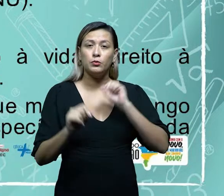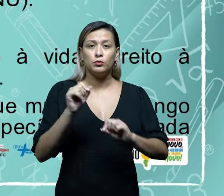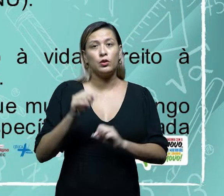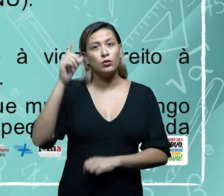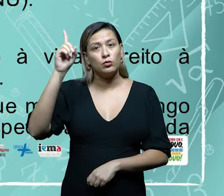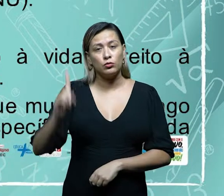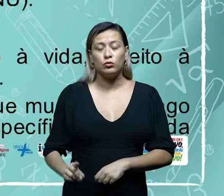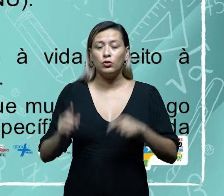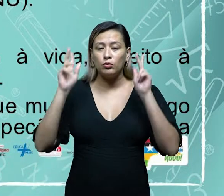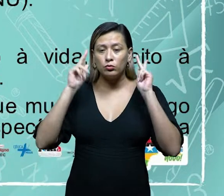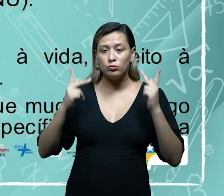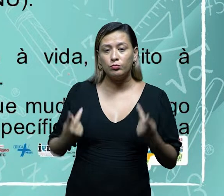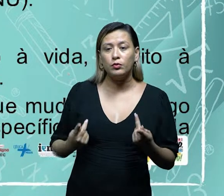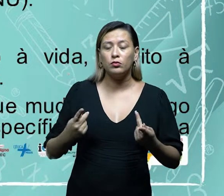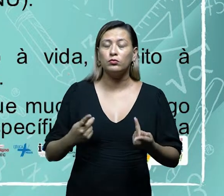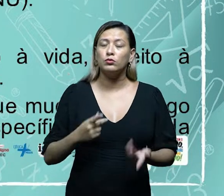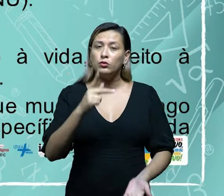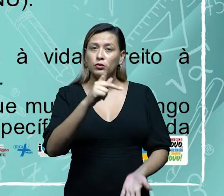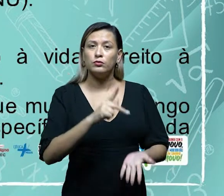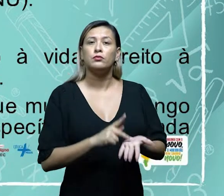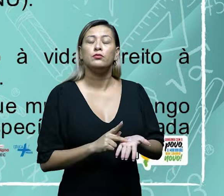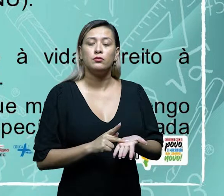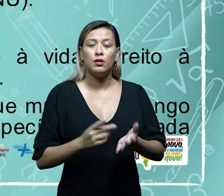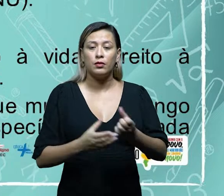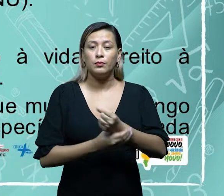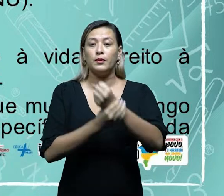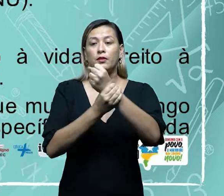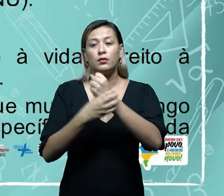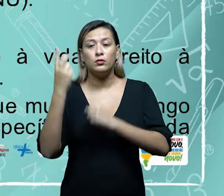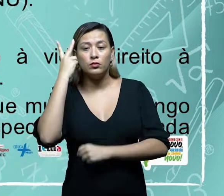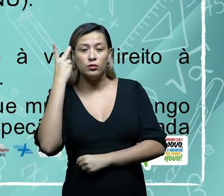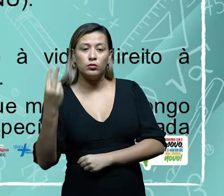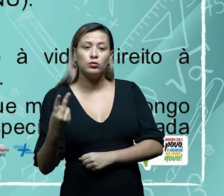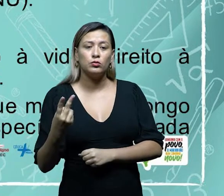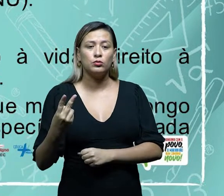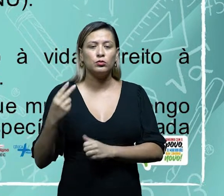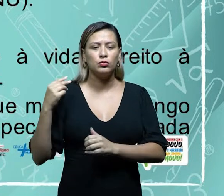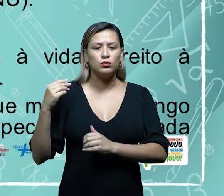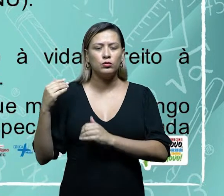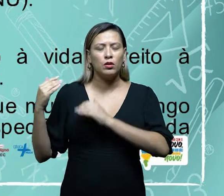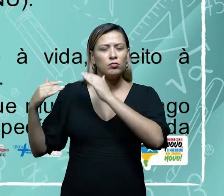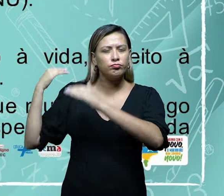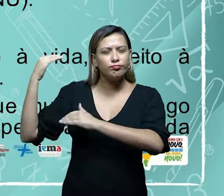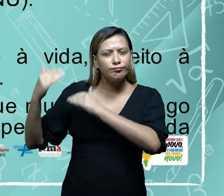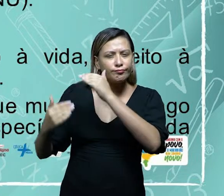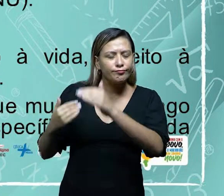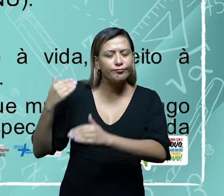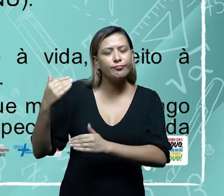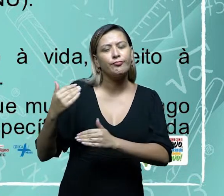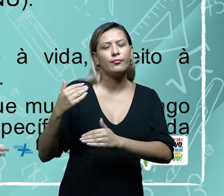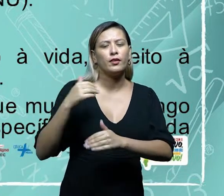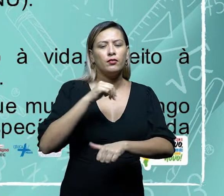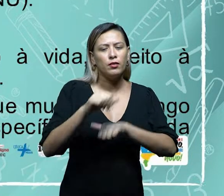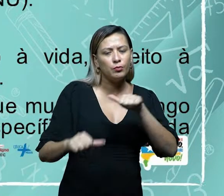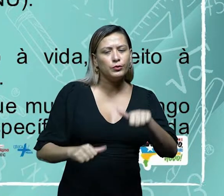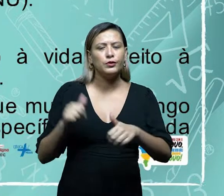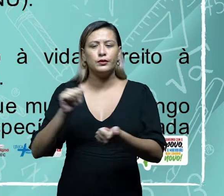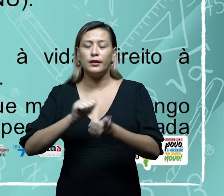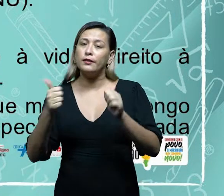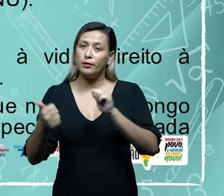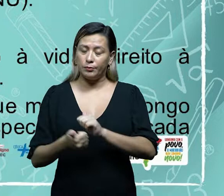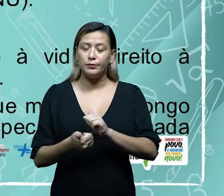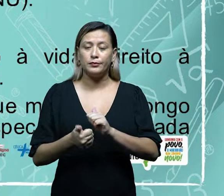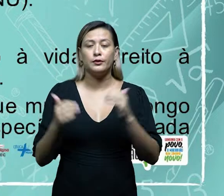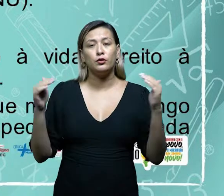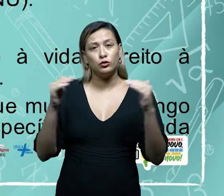eles são, de fato, garantias históricas, que mudam ao longo do tempo e vão se adaptando às